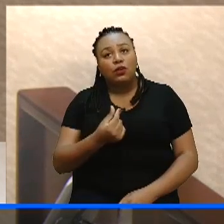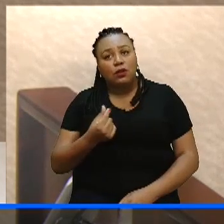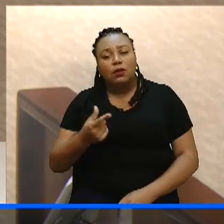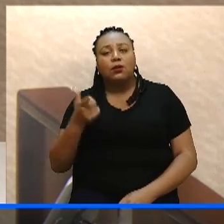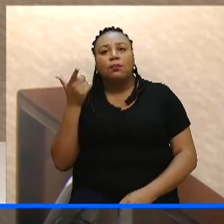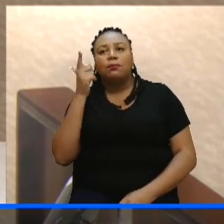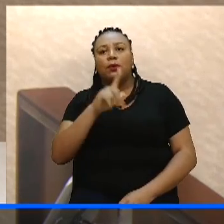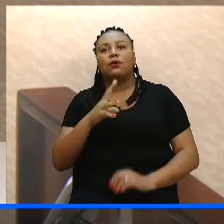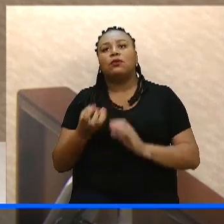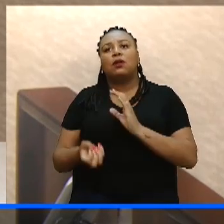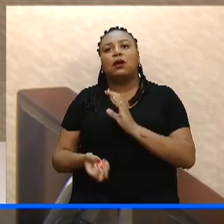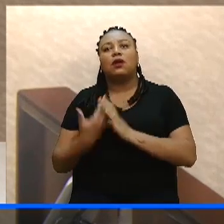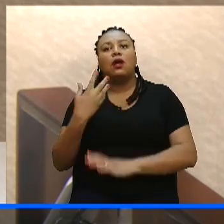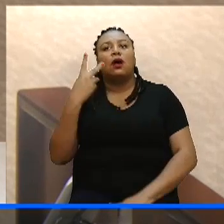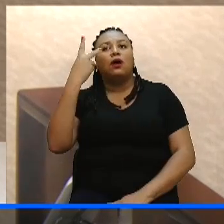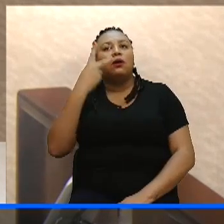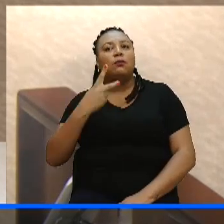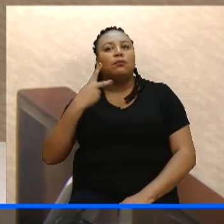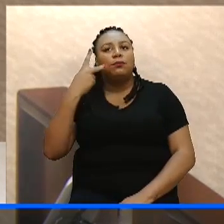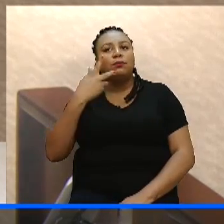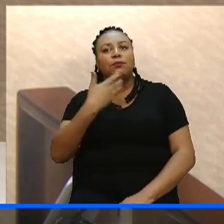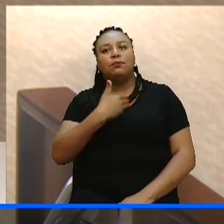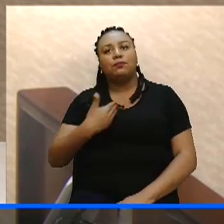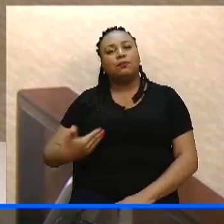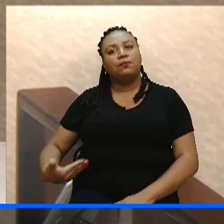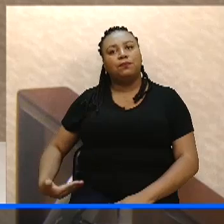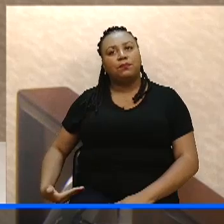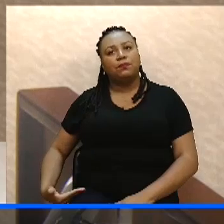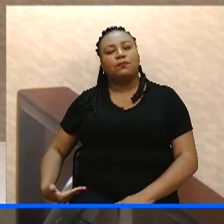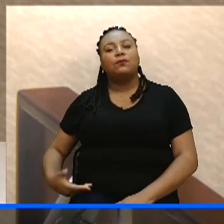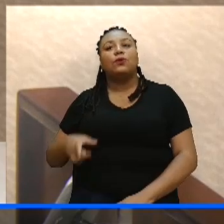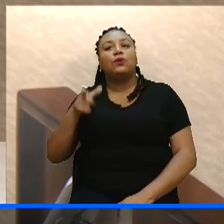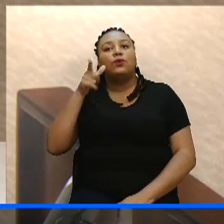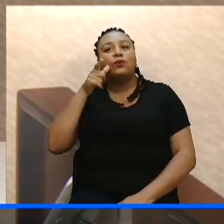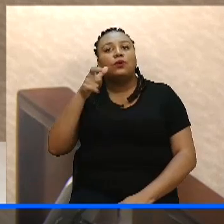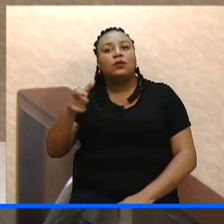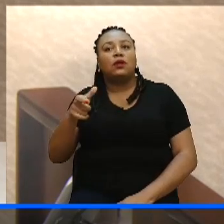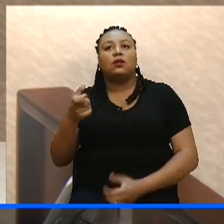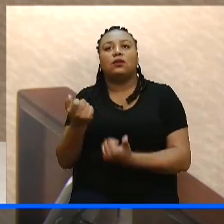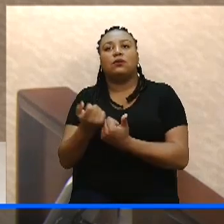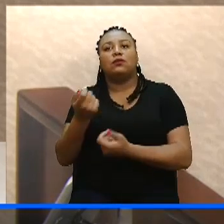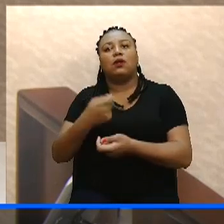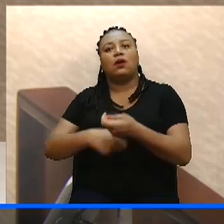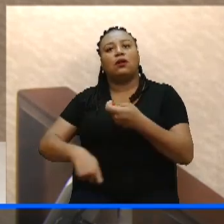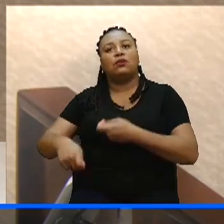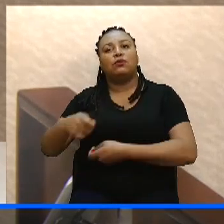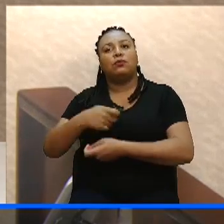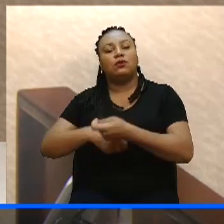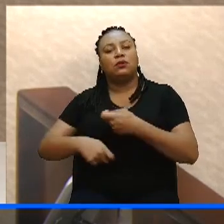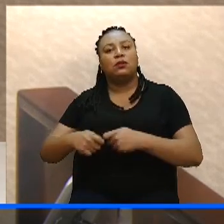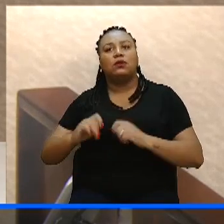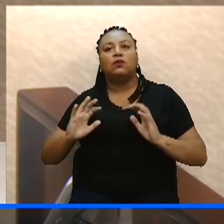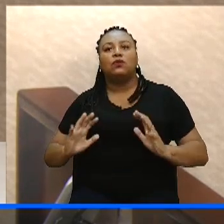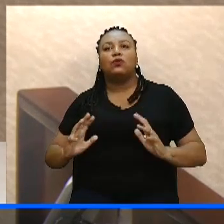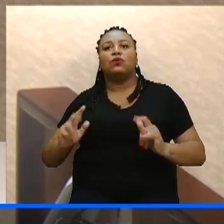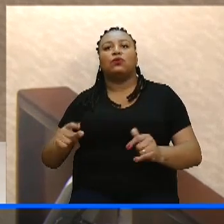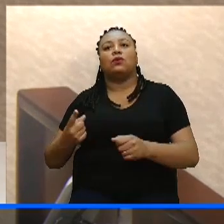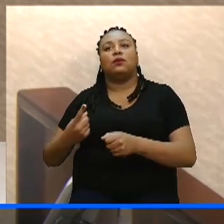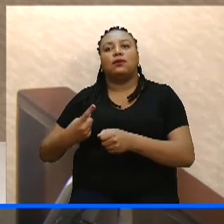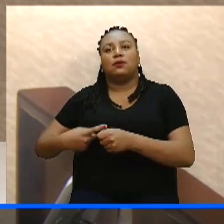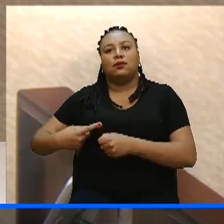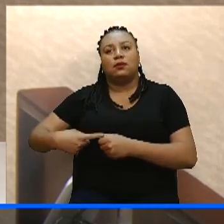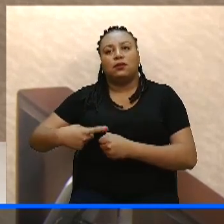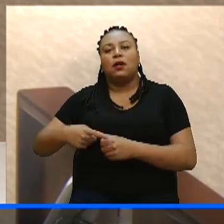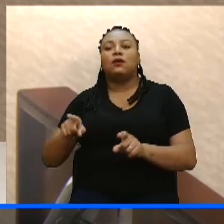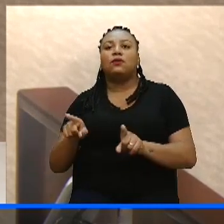implementação de políticas públicas do interesse da administração de todos os municípios